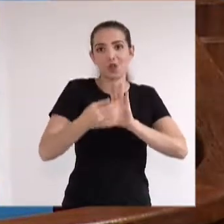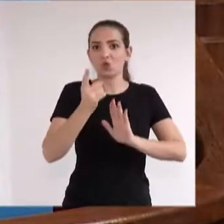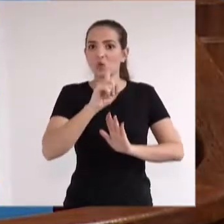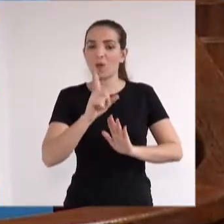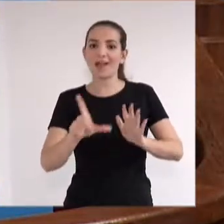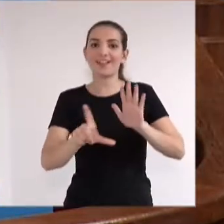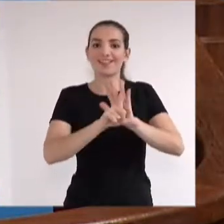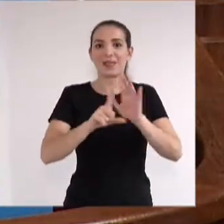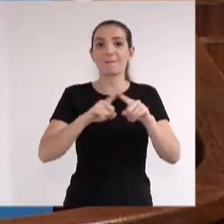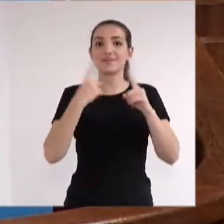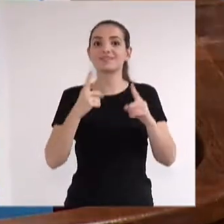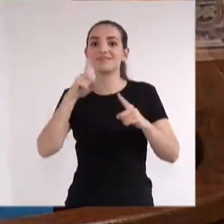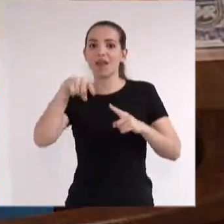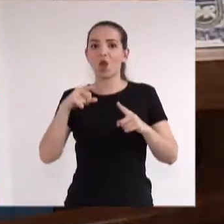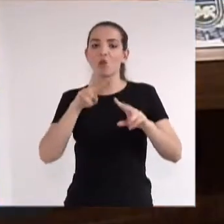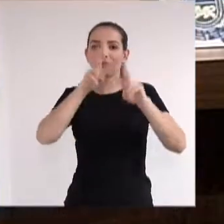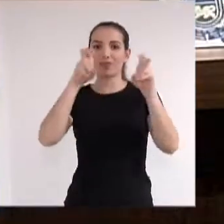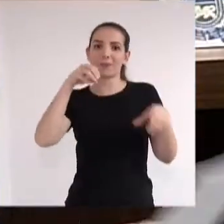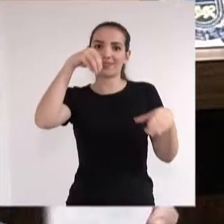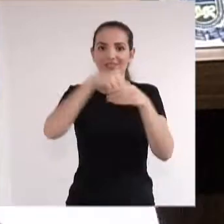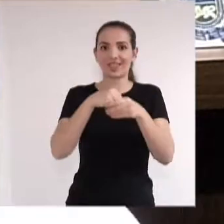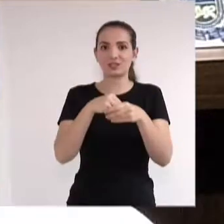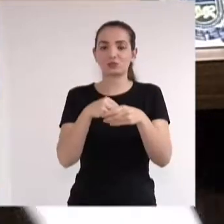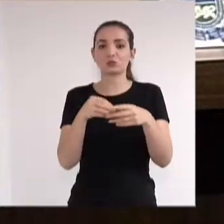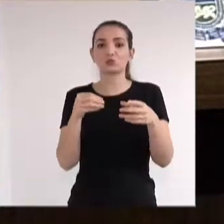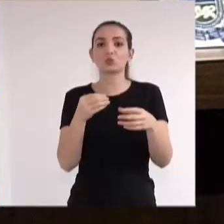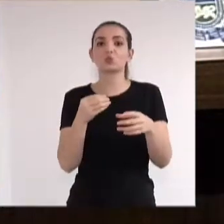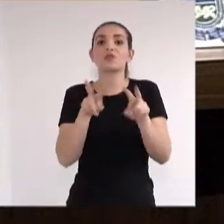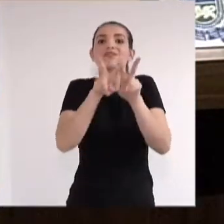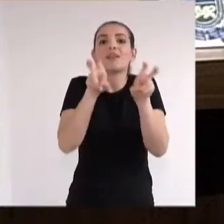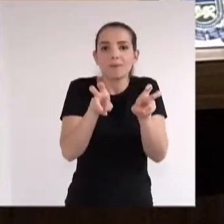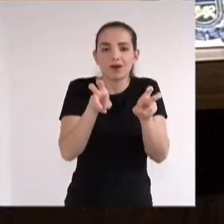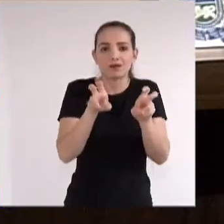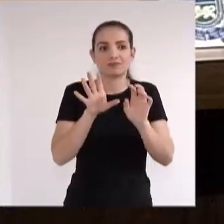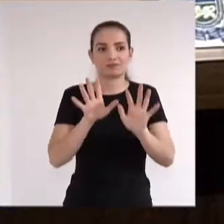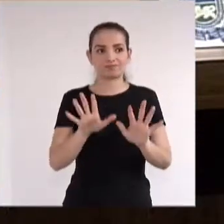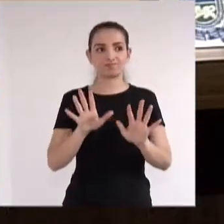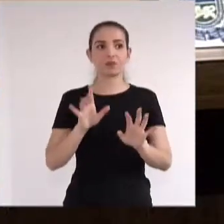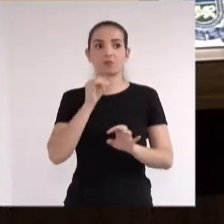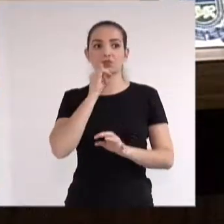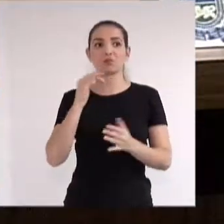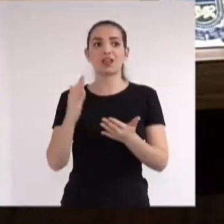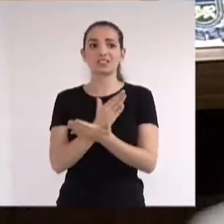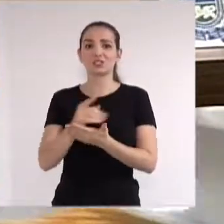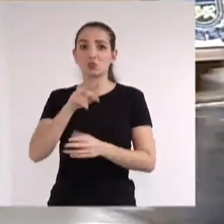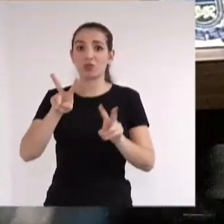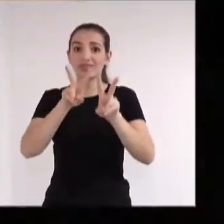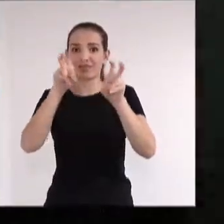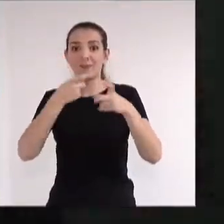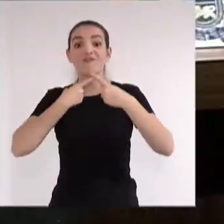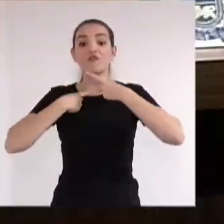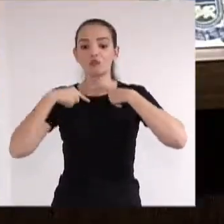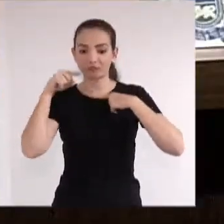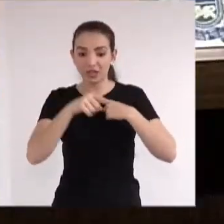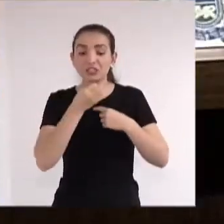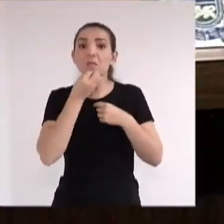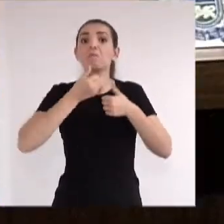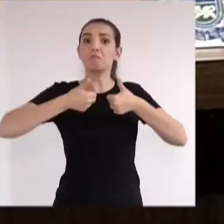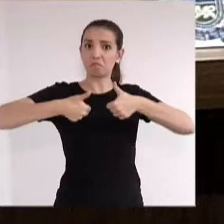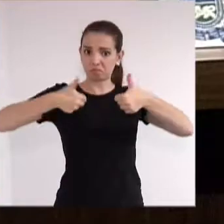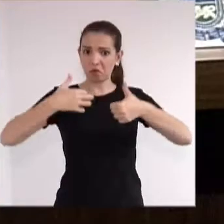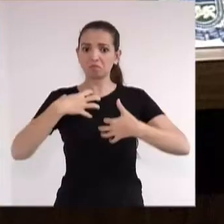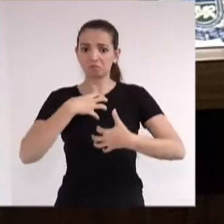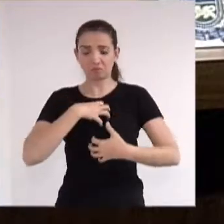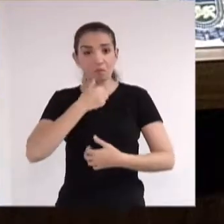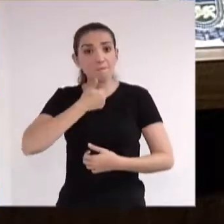ponto de vista de mérito. Do ponto de vista de mérito, nós não temos discordância. Se perguntar para mim se o projeto, do ponto de vista de mérito, é bom, a